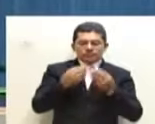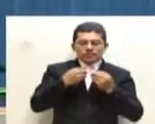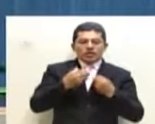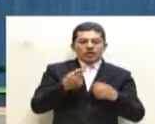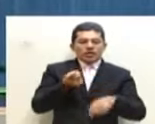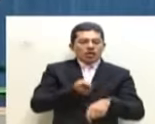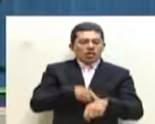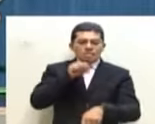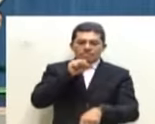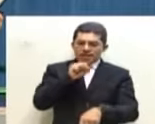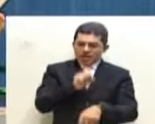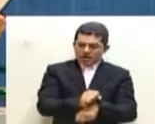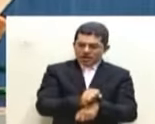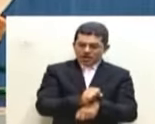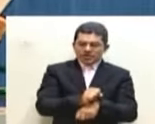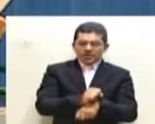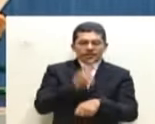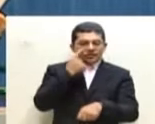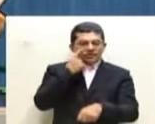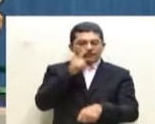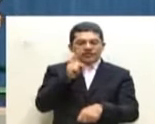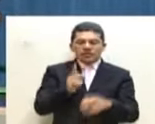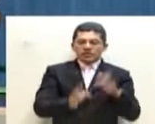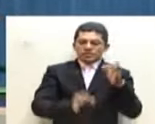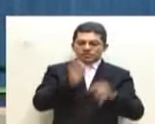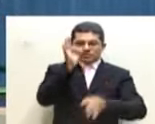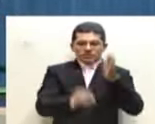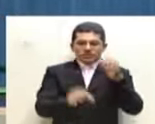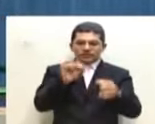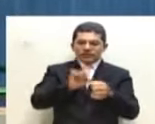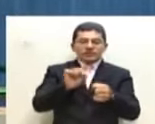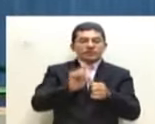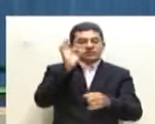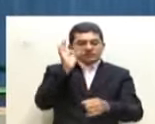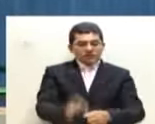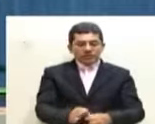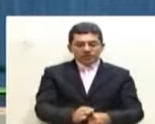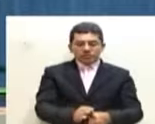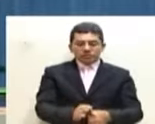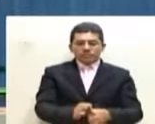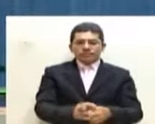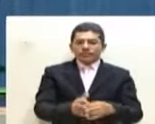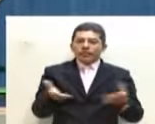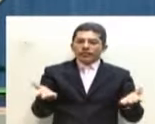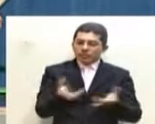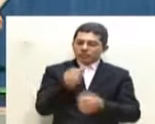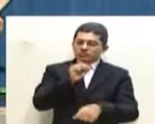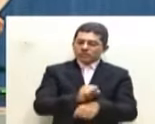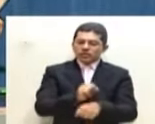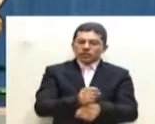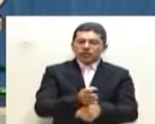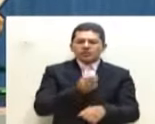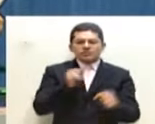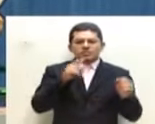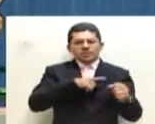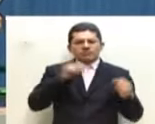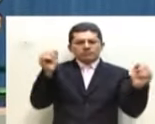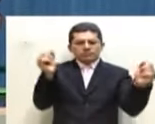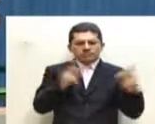para matar a sede de justiça. A hora de parar para alimentar-se de amor e